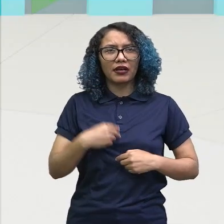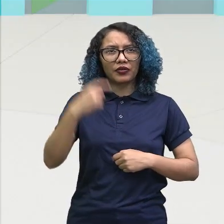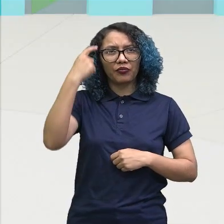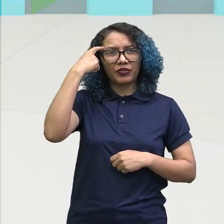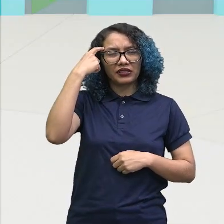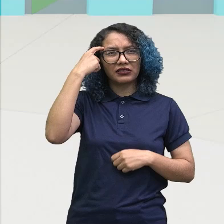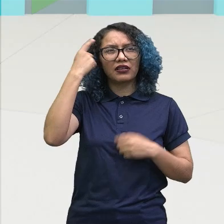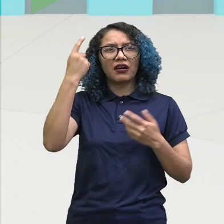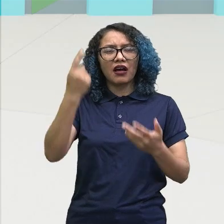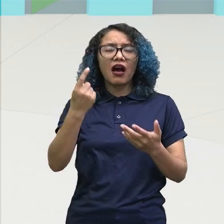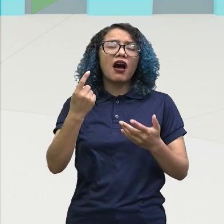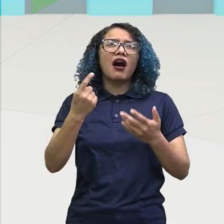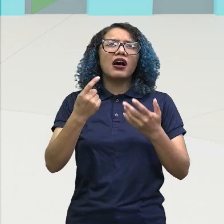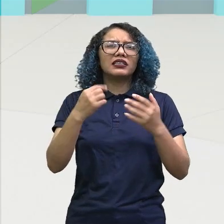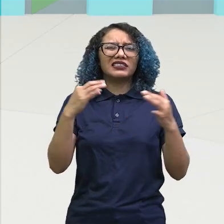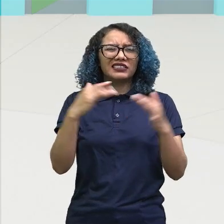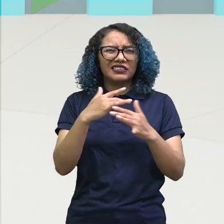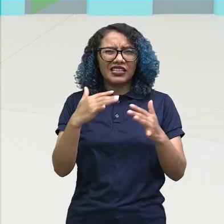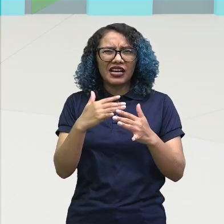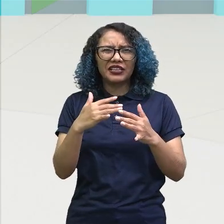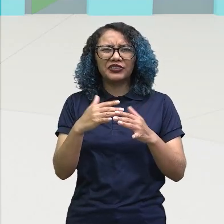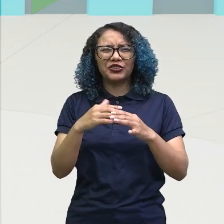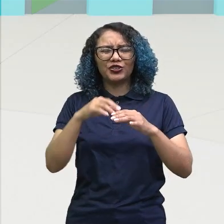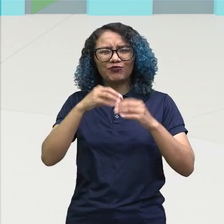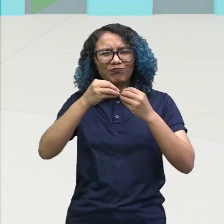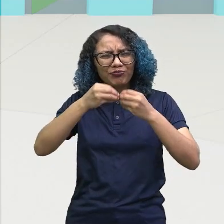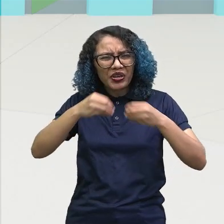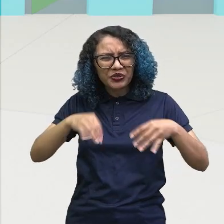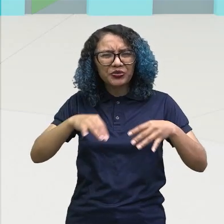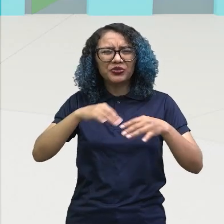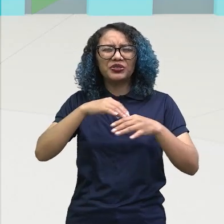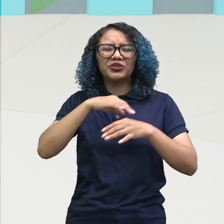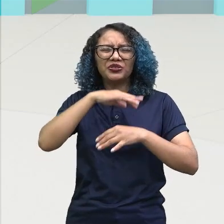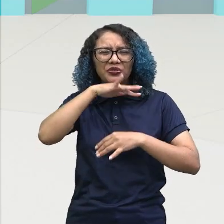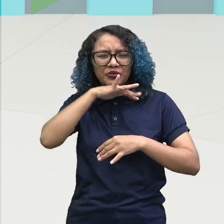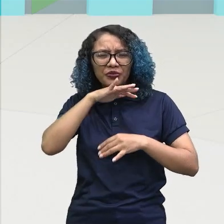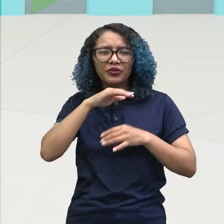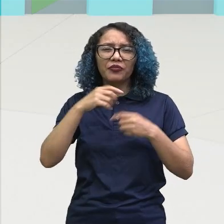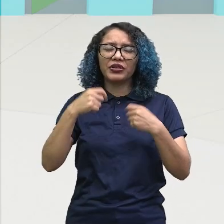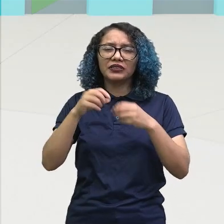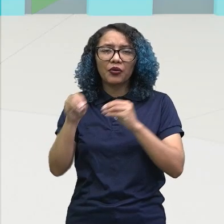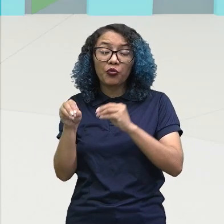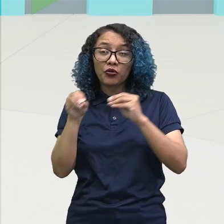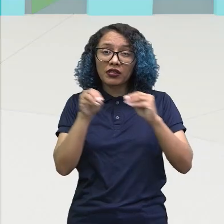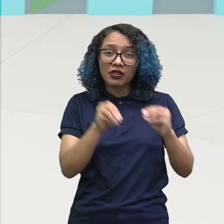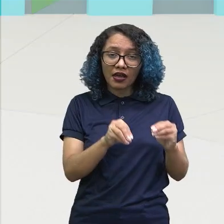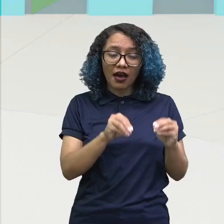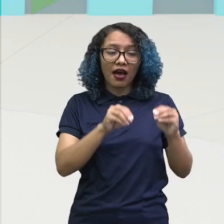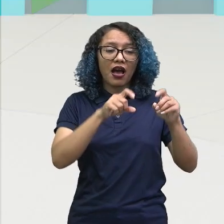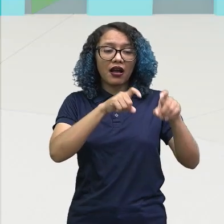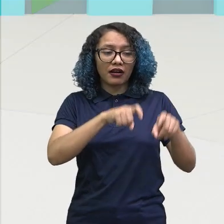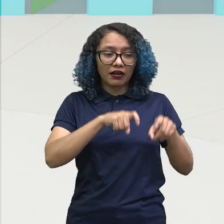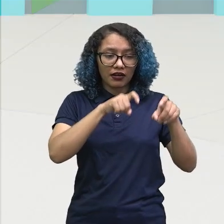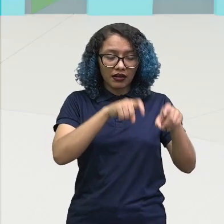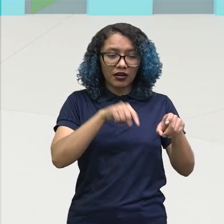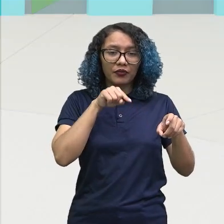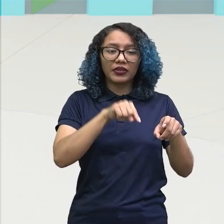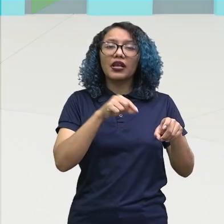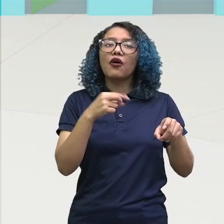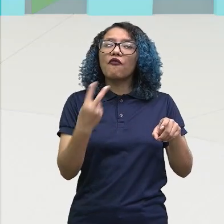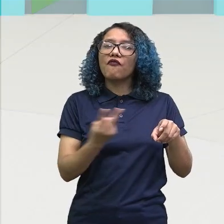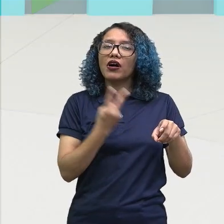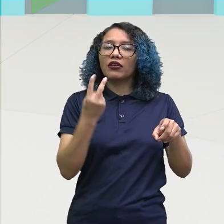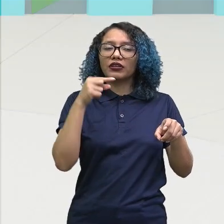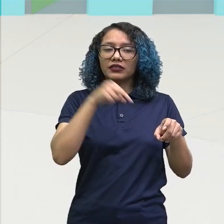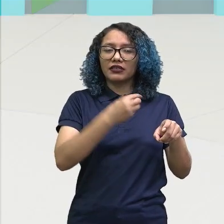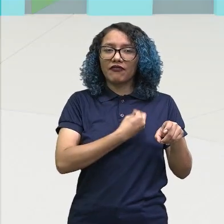nos adoecendo, então a gente precisa viver a vida no campo. Essa vida passa a ser